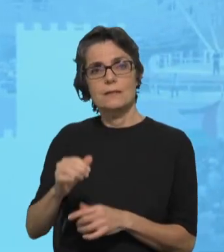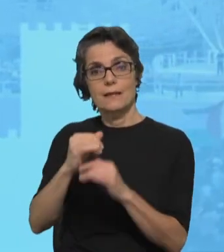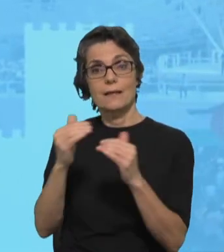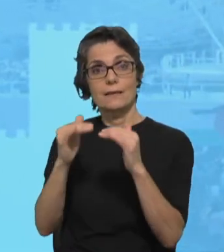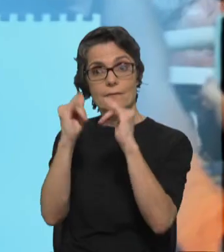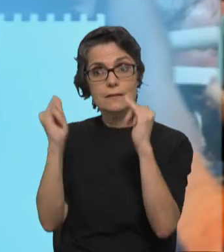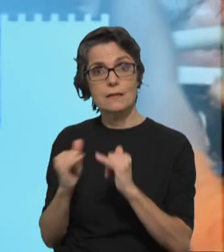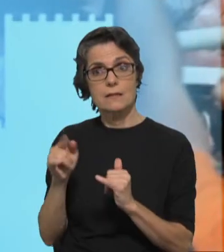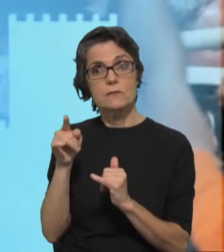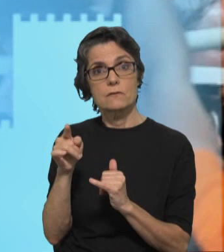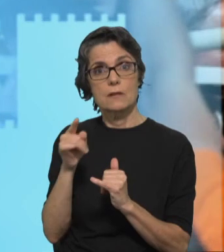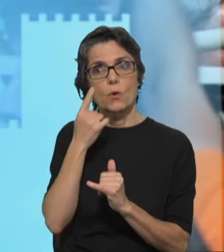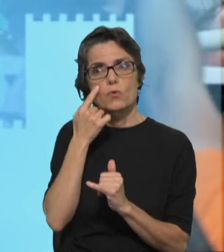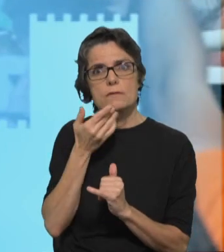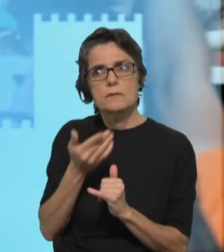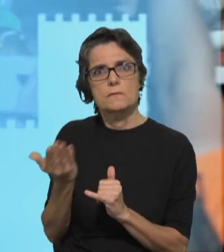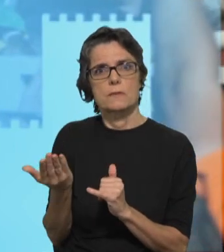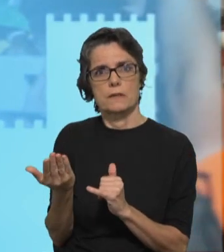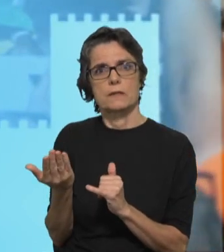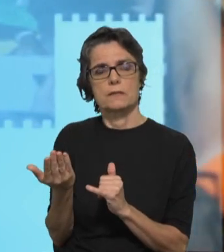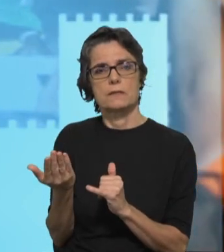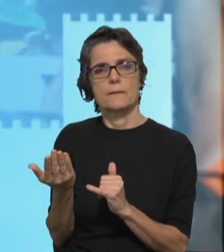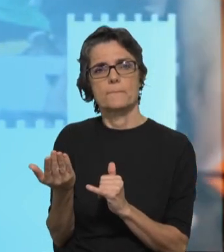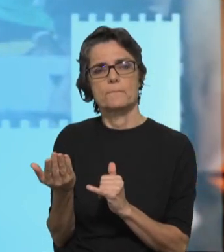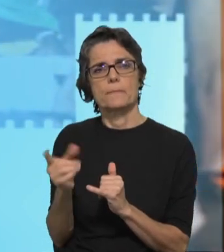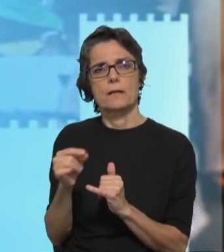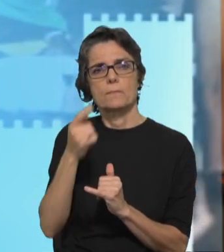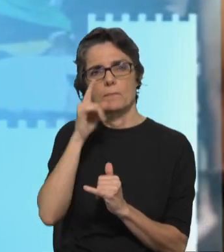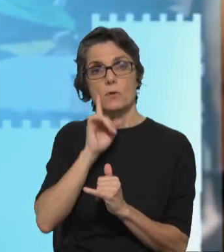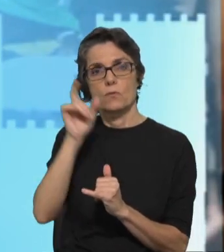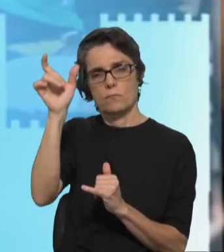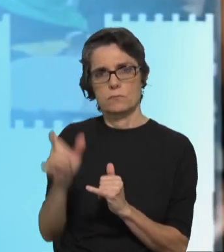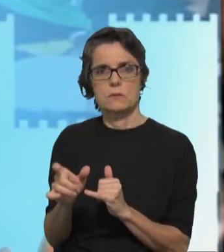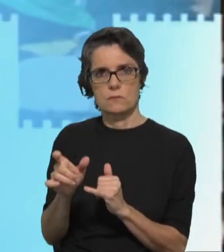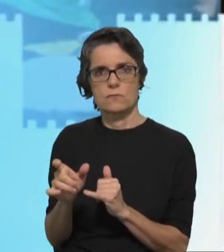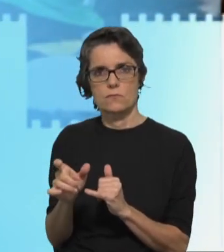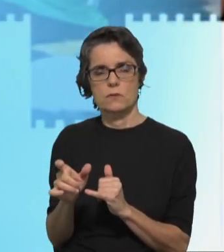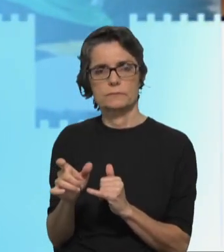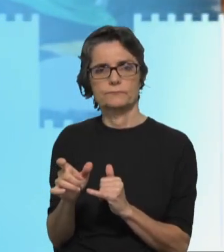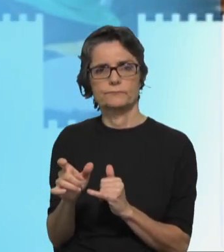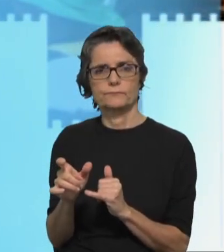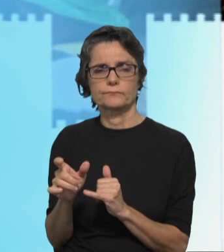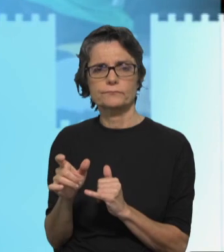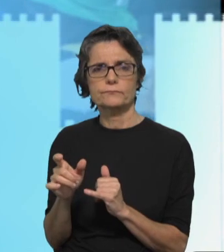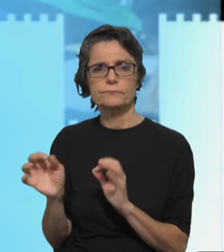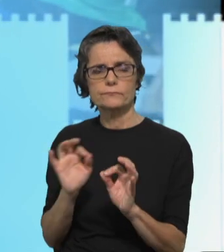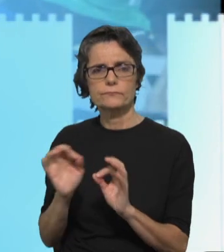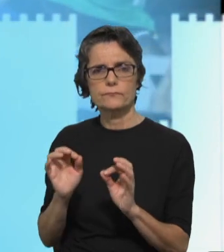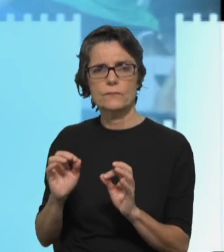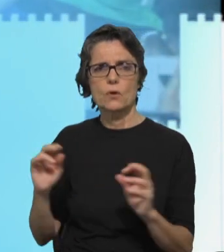ter, com a Adélia de Cedas Nunes, sido uma das obreiras do grande encontro da JUC